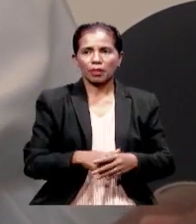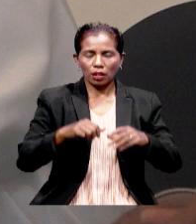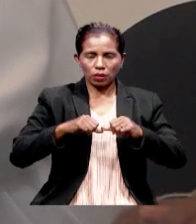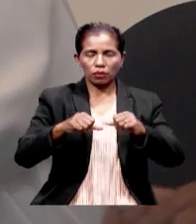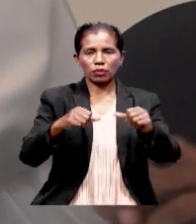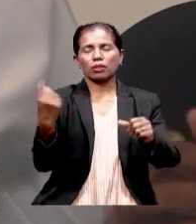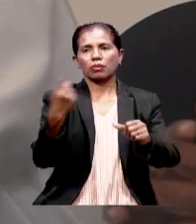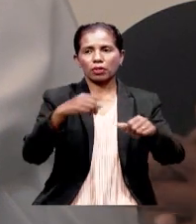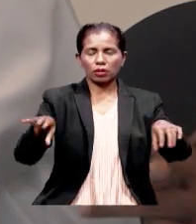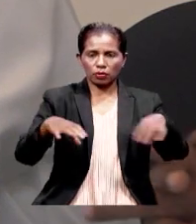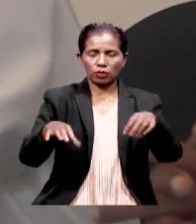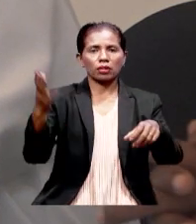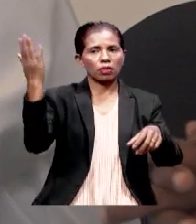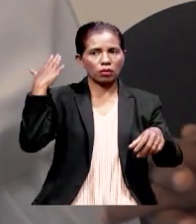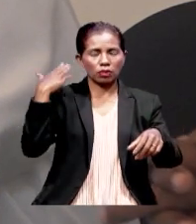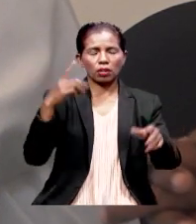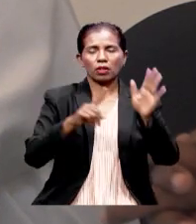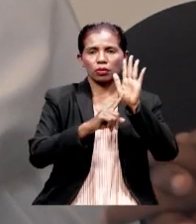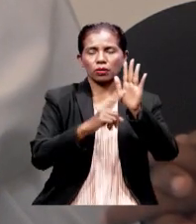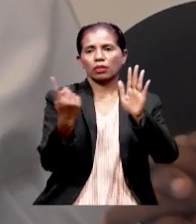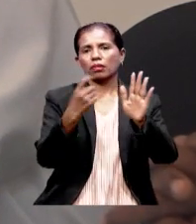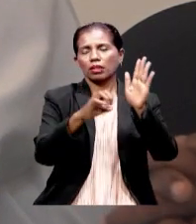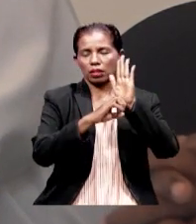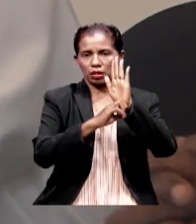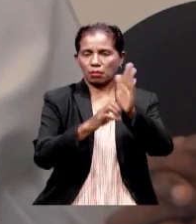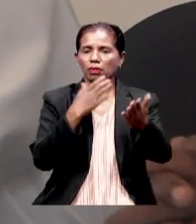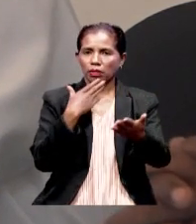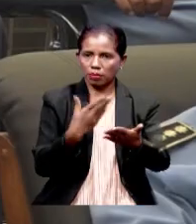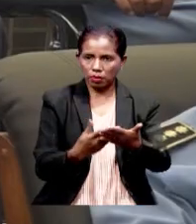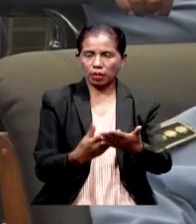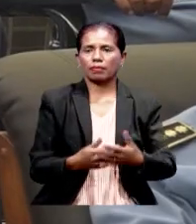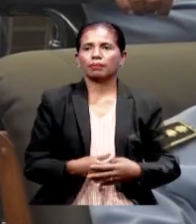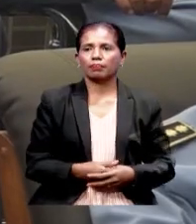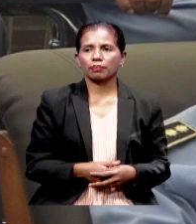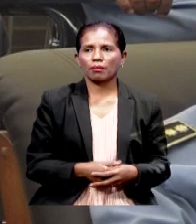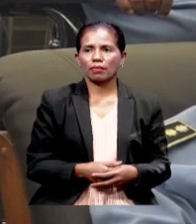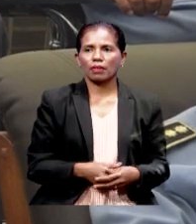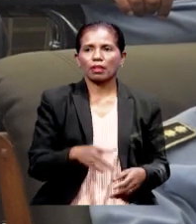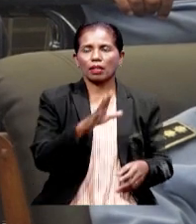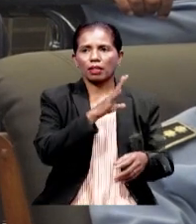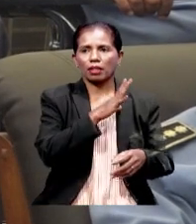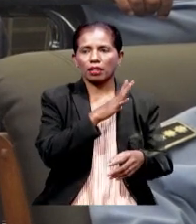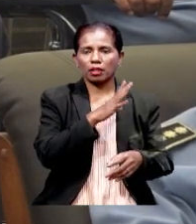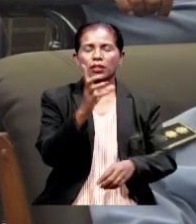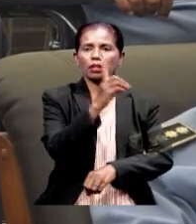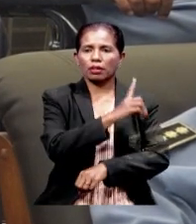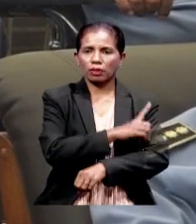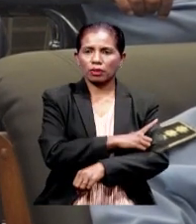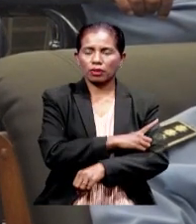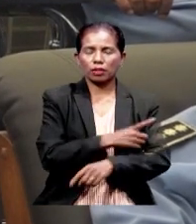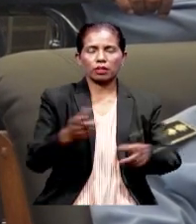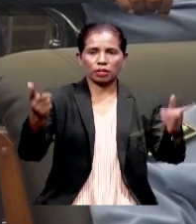fati serviço, a nessa bolo, a tudo na fati exemplo, e reito, lourdes nem bem se